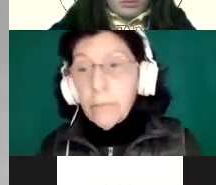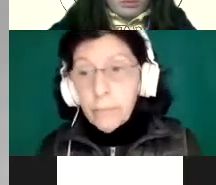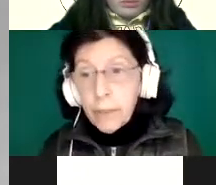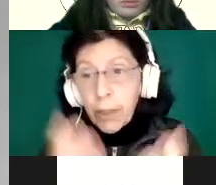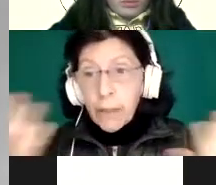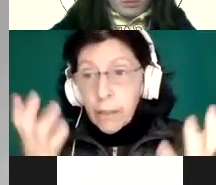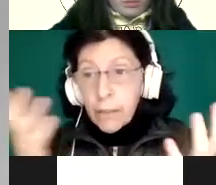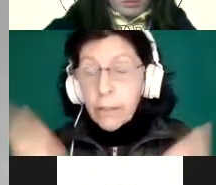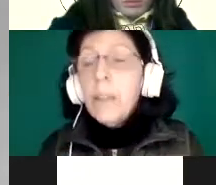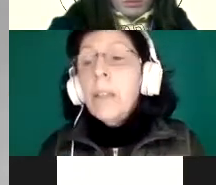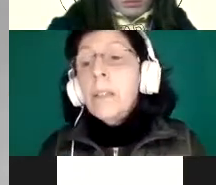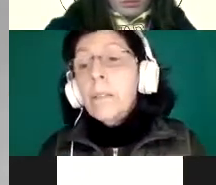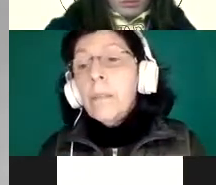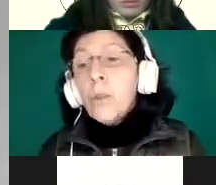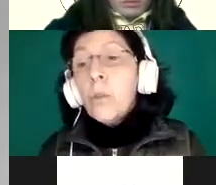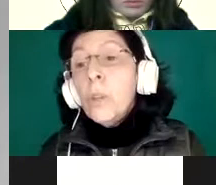enfim,